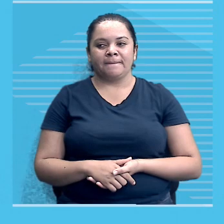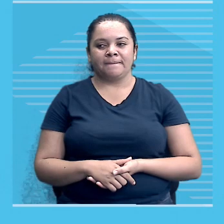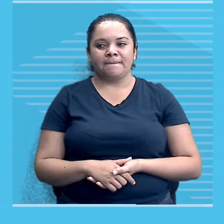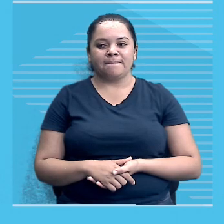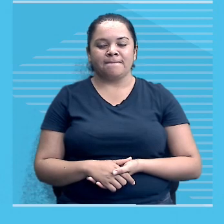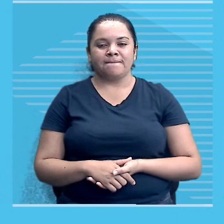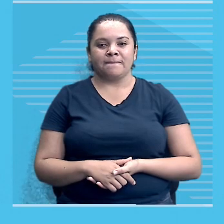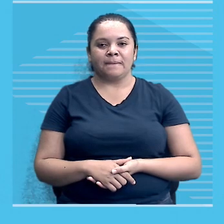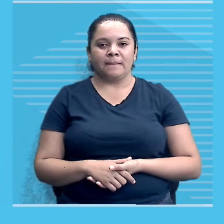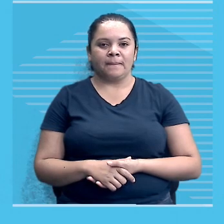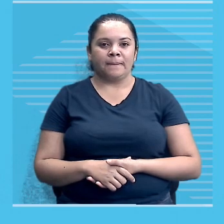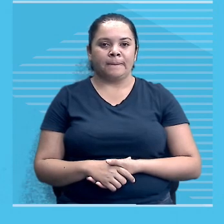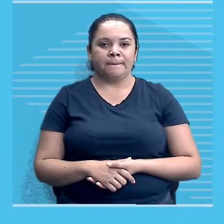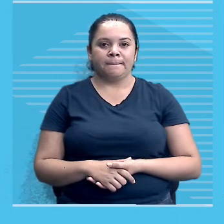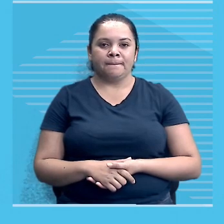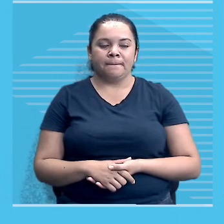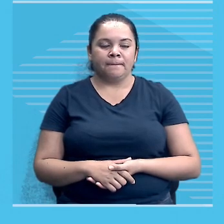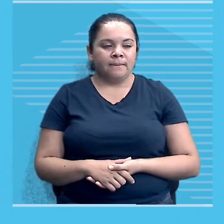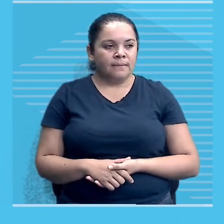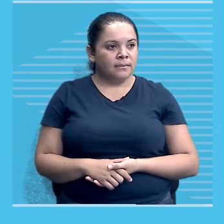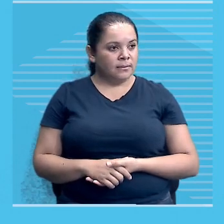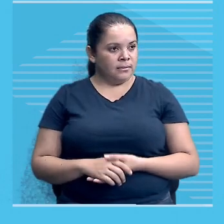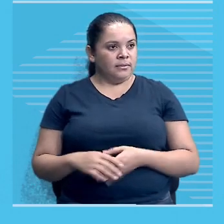Oi e aí meu povo